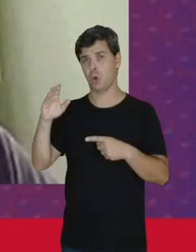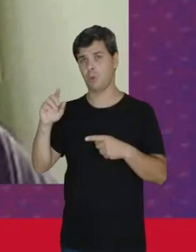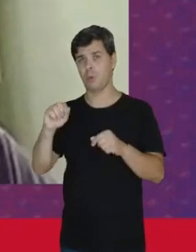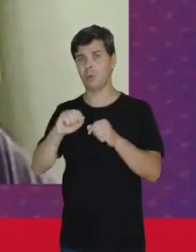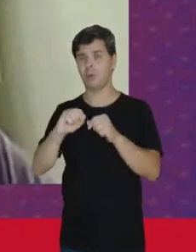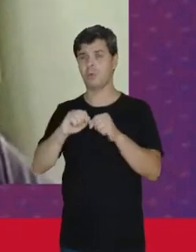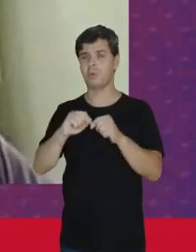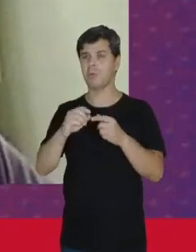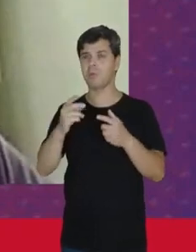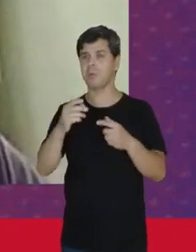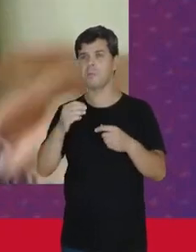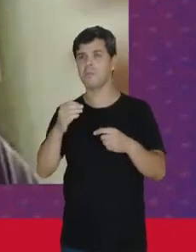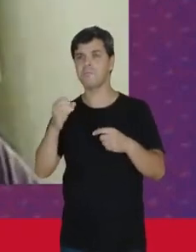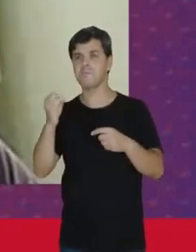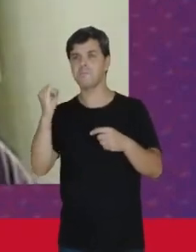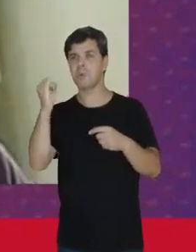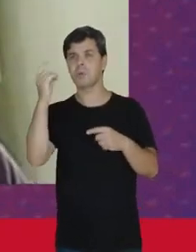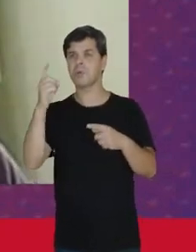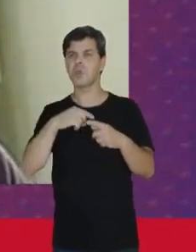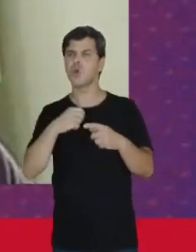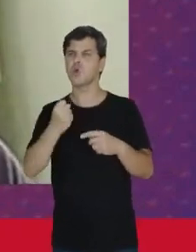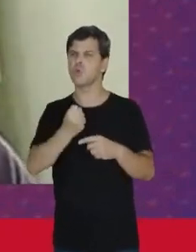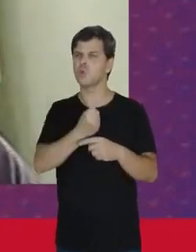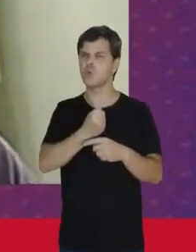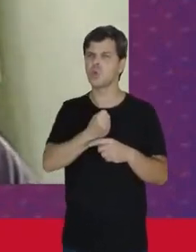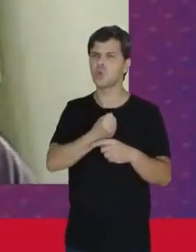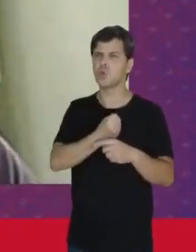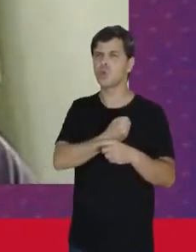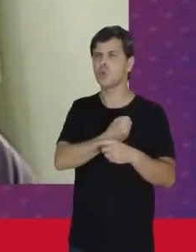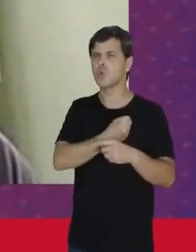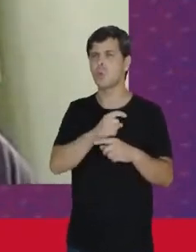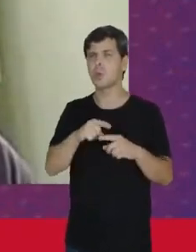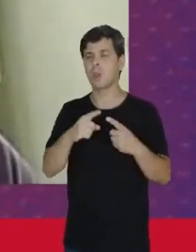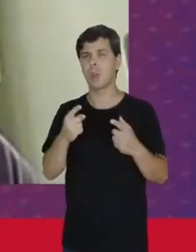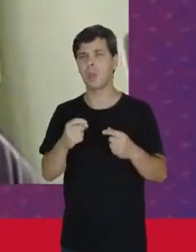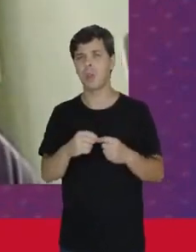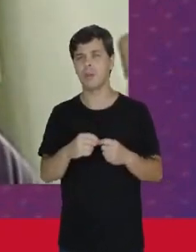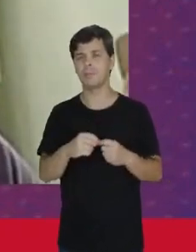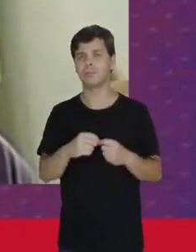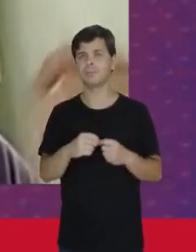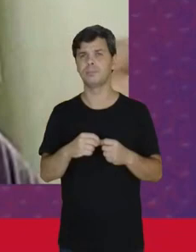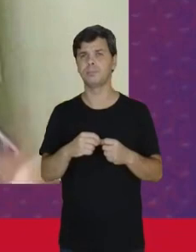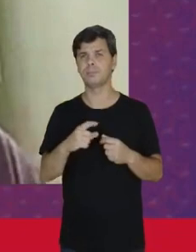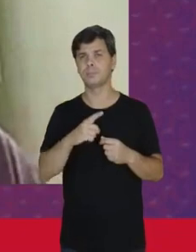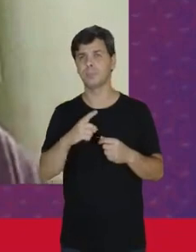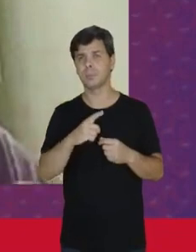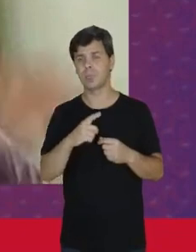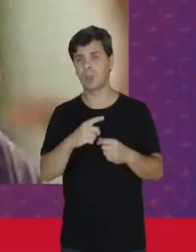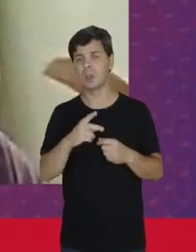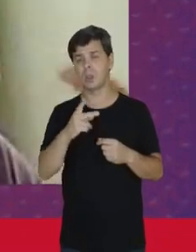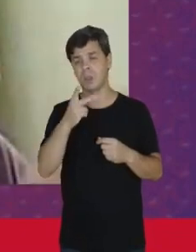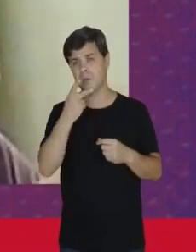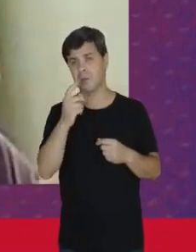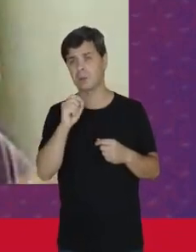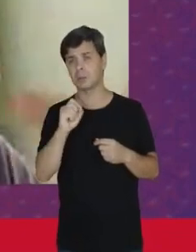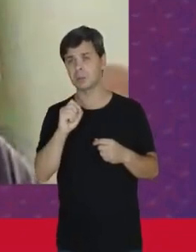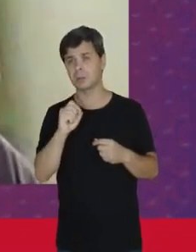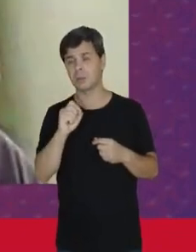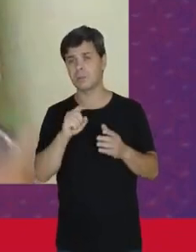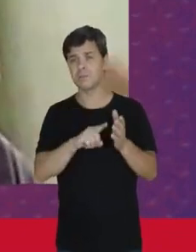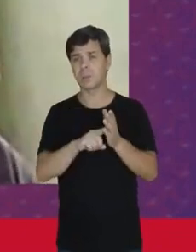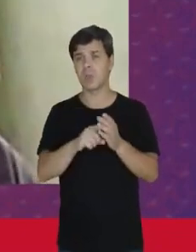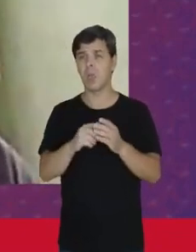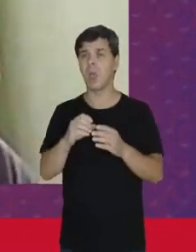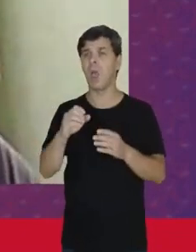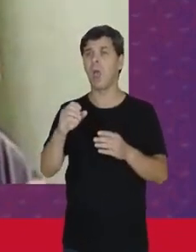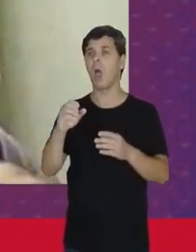se vangloriar de seus números, que todos os anos, inclusive esse ano novamente, tem dito, né, que a produção, sua